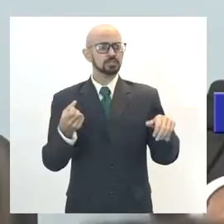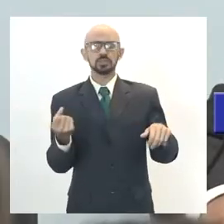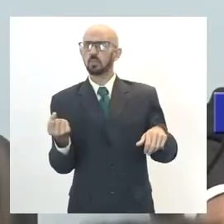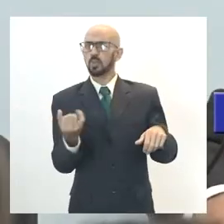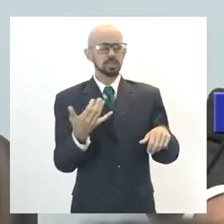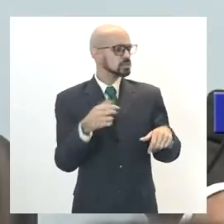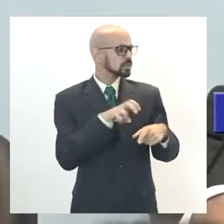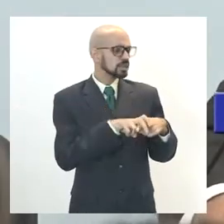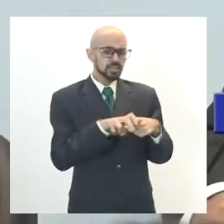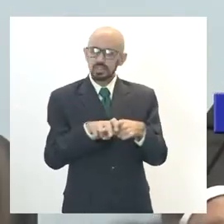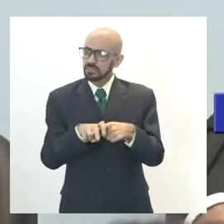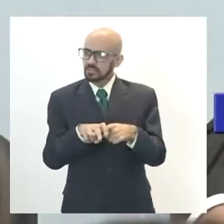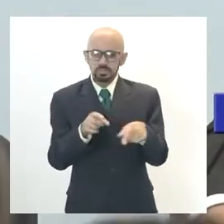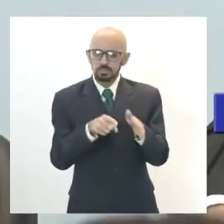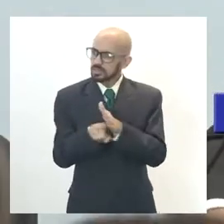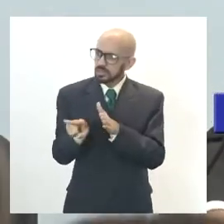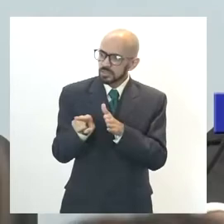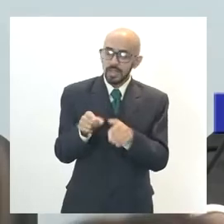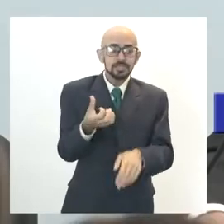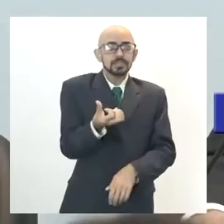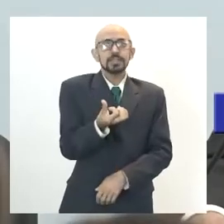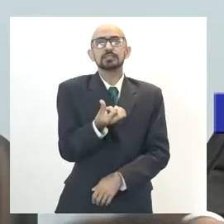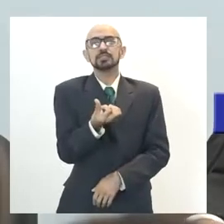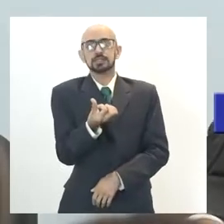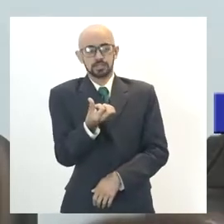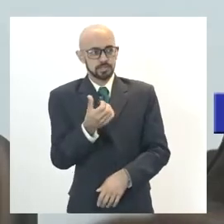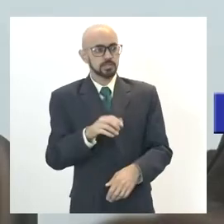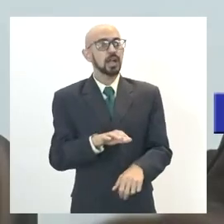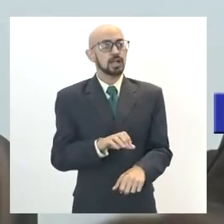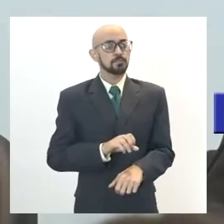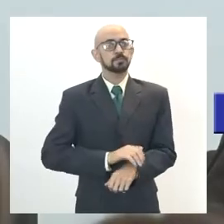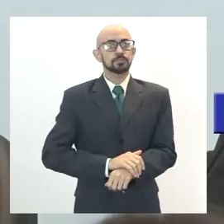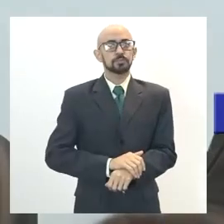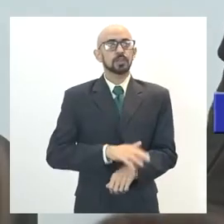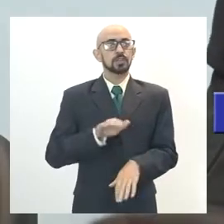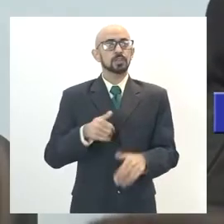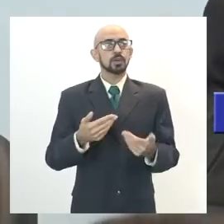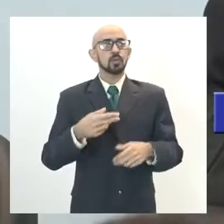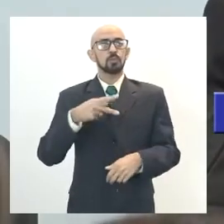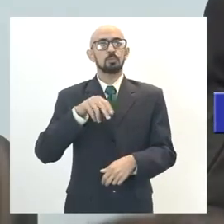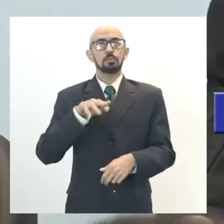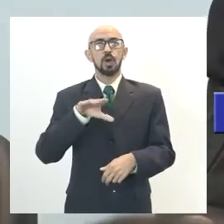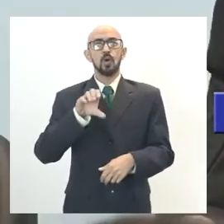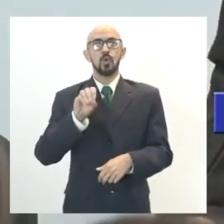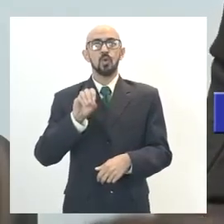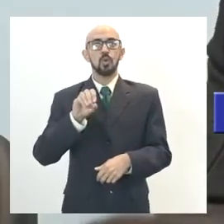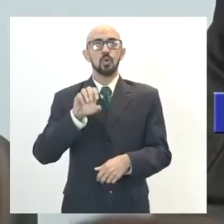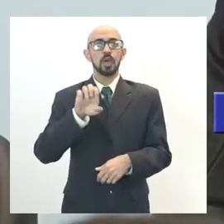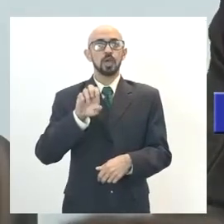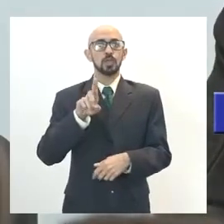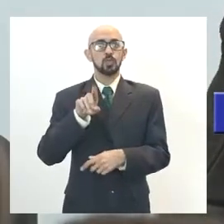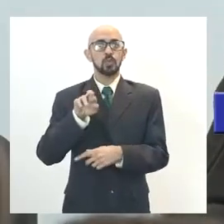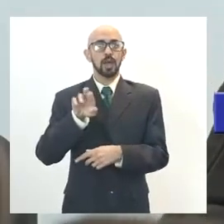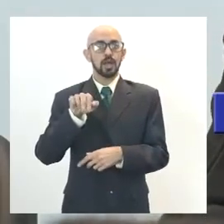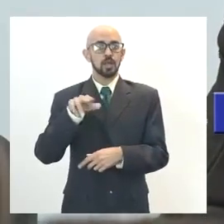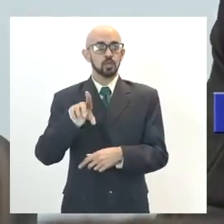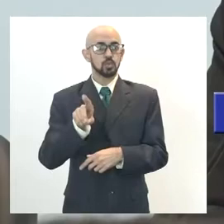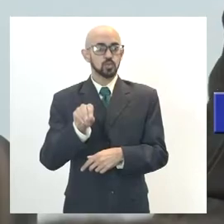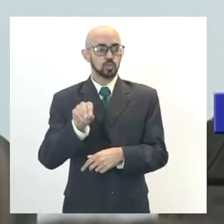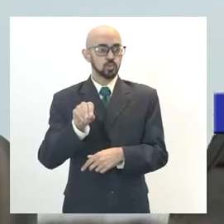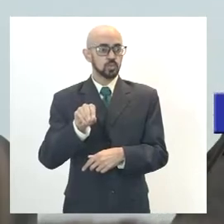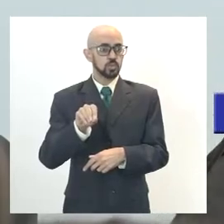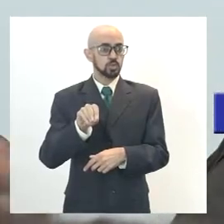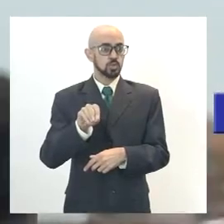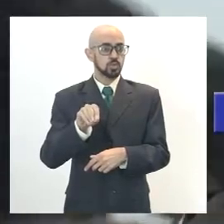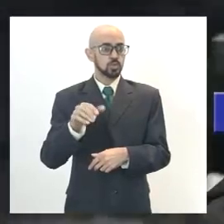chamando seis tava chamar o vereador Paulo Eduardo que acabou de chegar 7 comigo